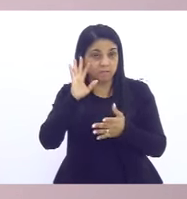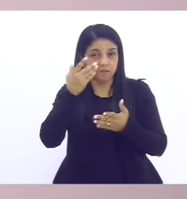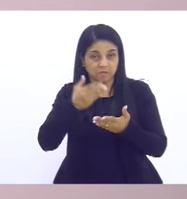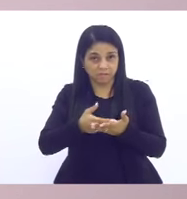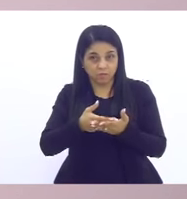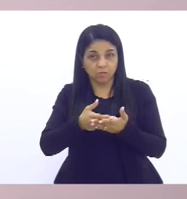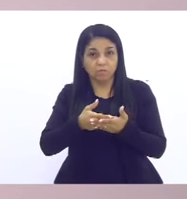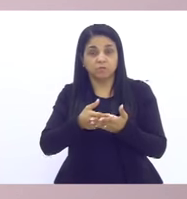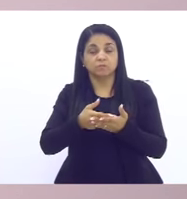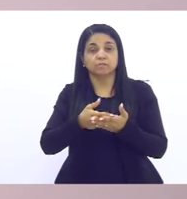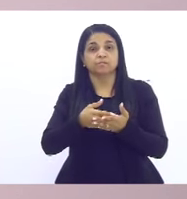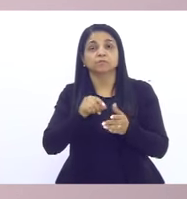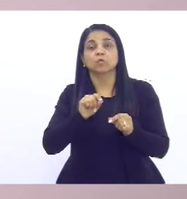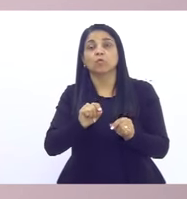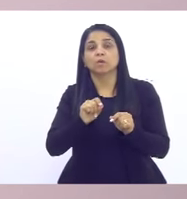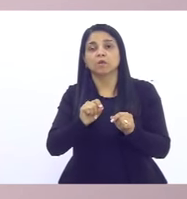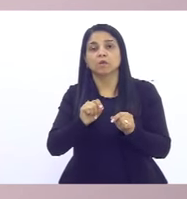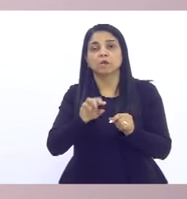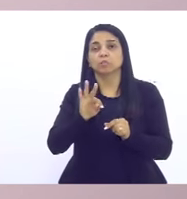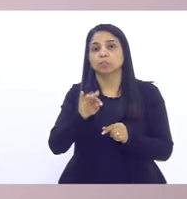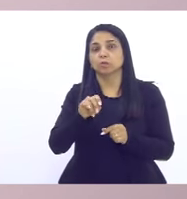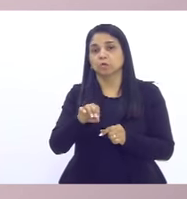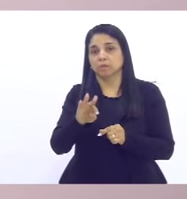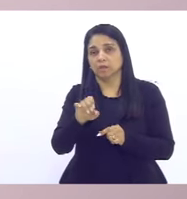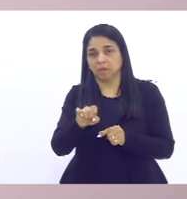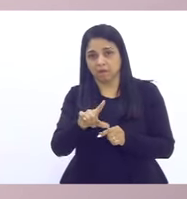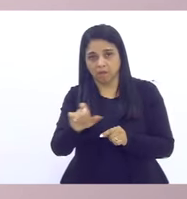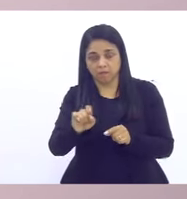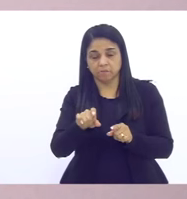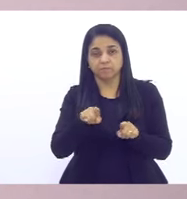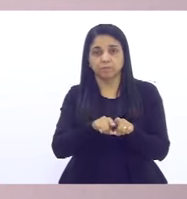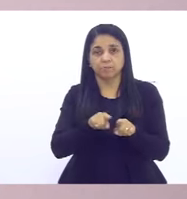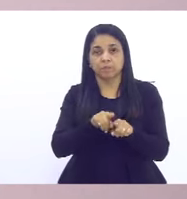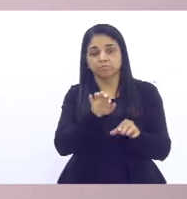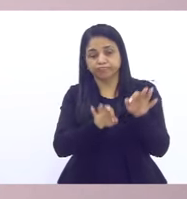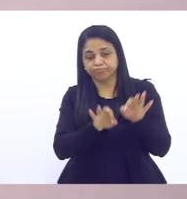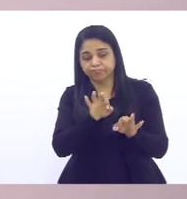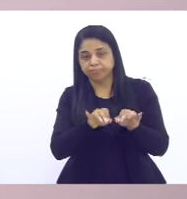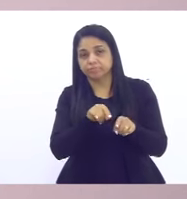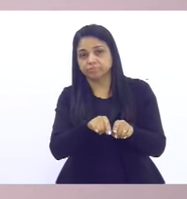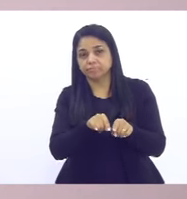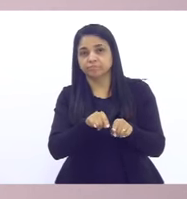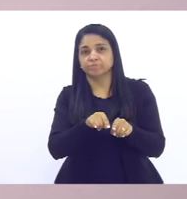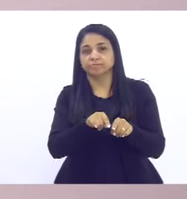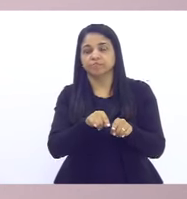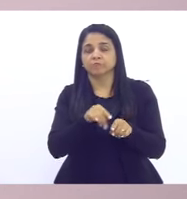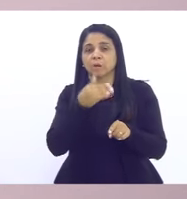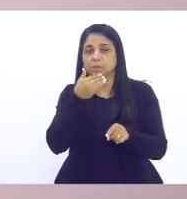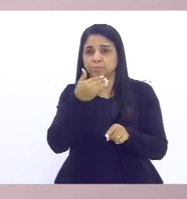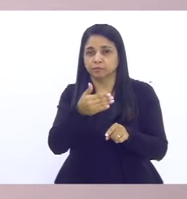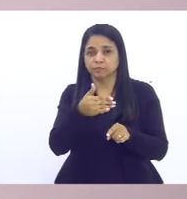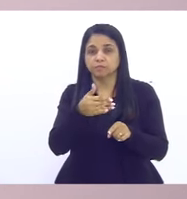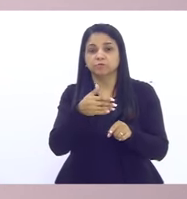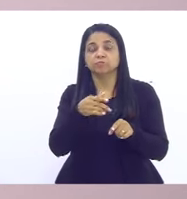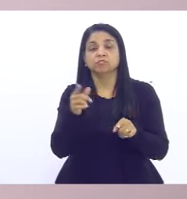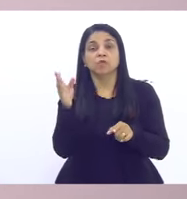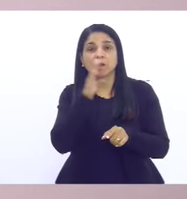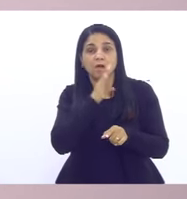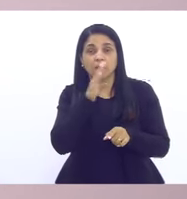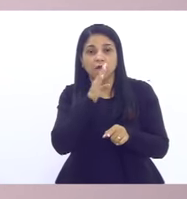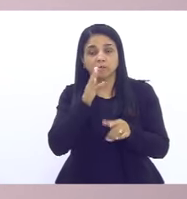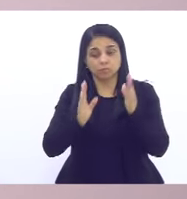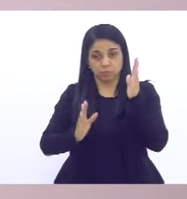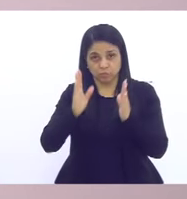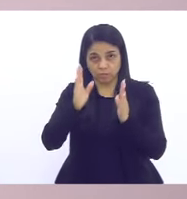antecipação dos efeitos da tutela jurisdicional pretendida pelo autor, no sentido de restabelecer imediatamente ou no